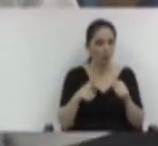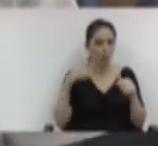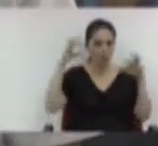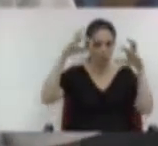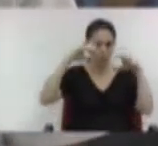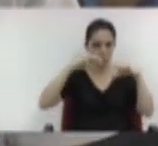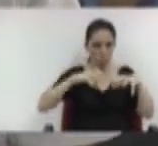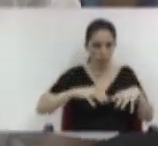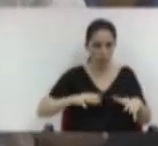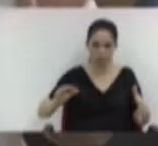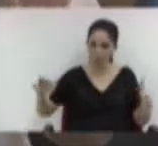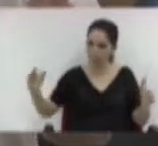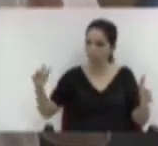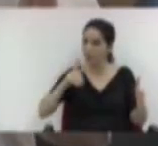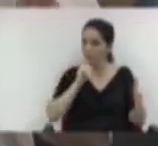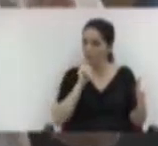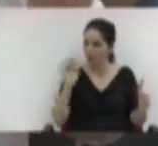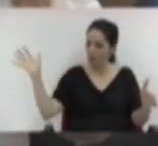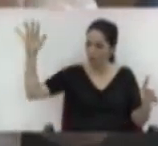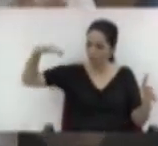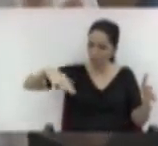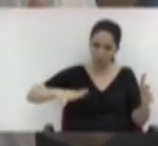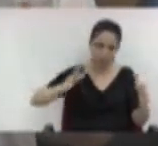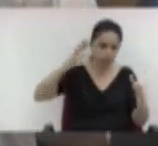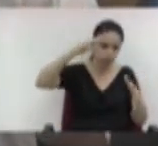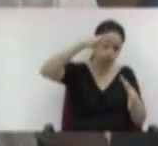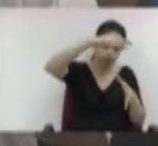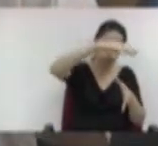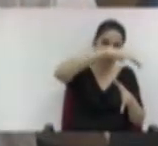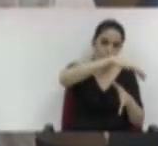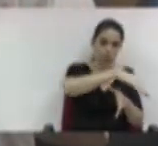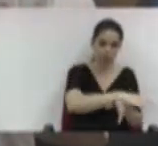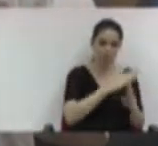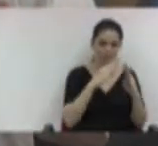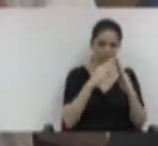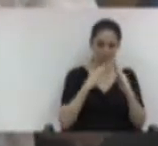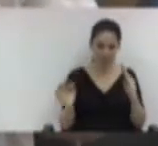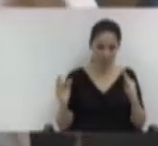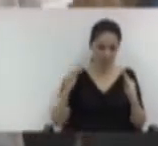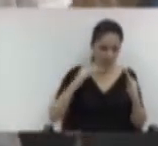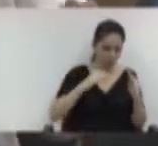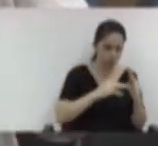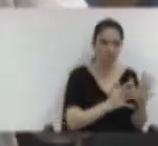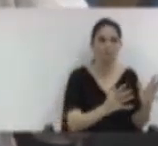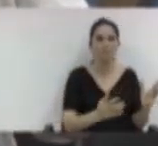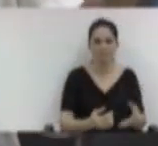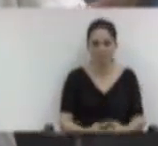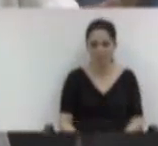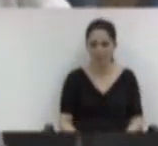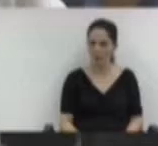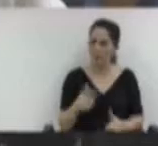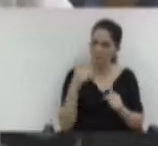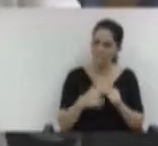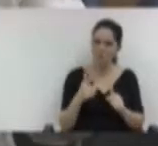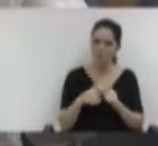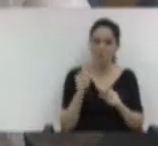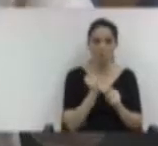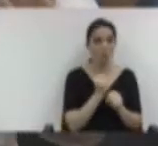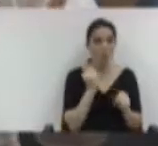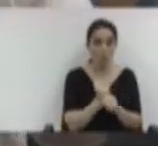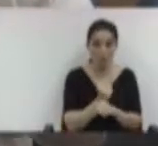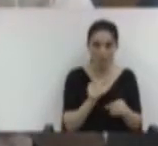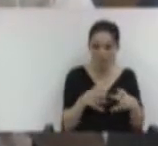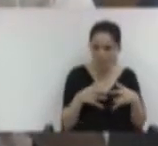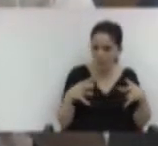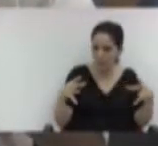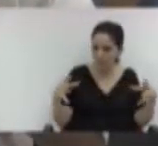obra, normalmente se prejudica alguém na hora que você está fazendo a obra. Ela causa um problema. Você faz uma obra desse